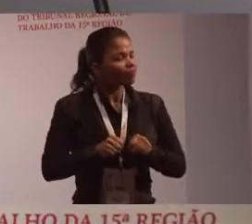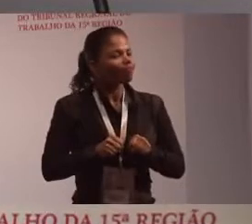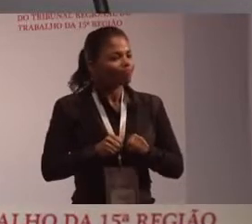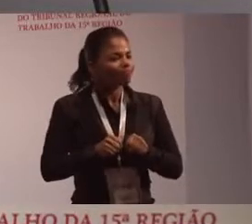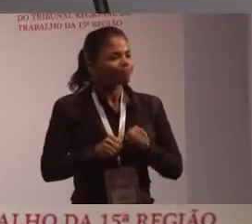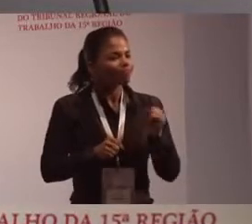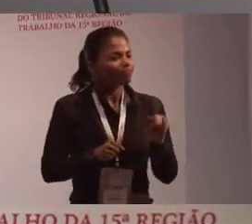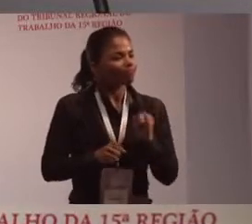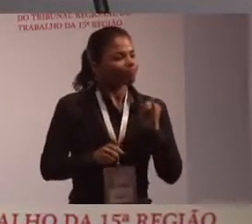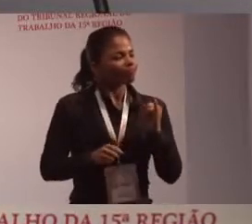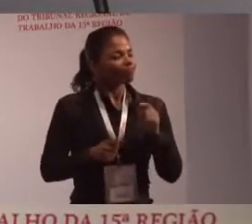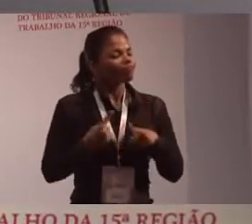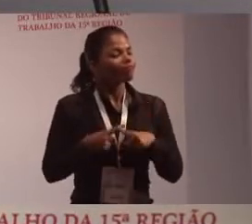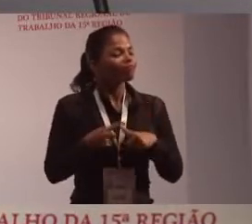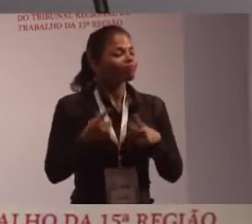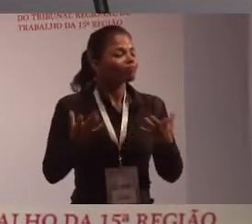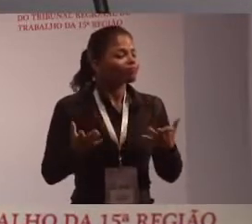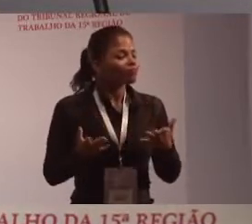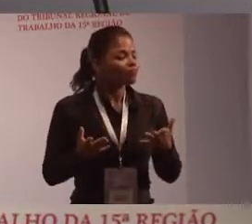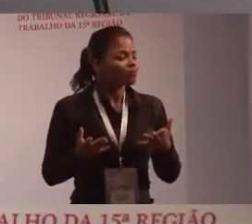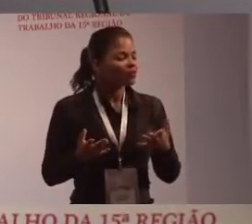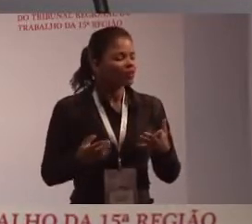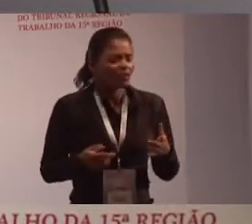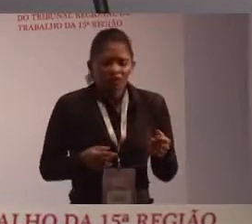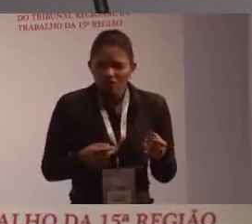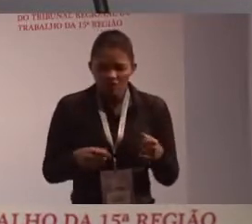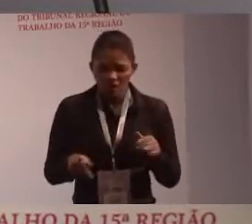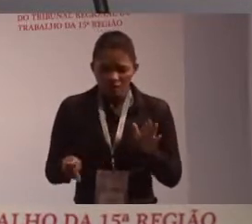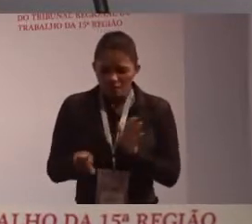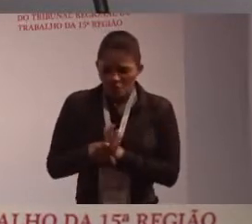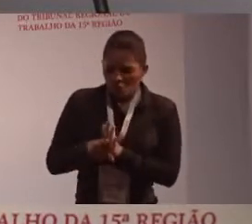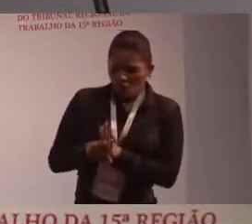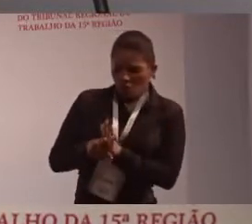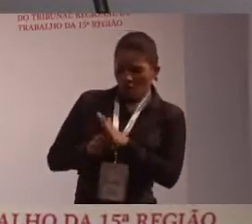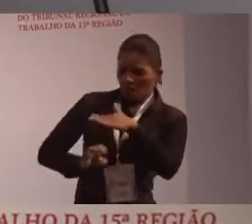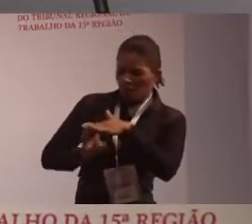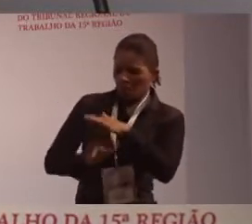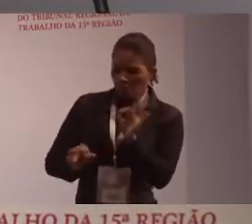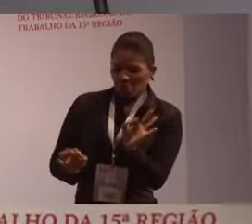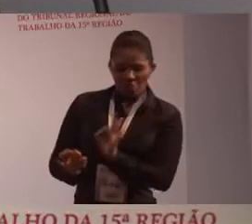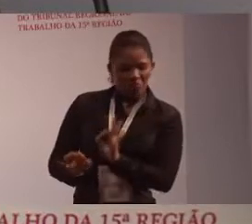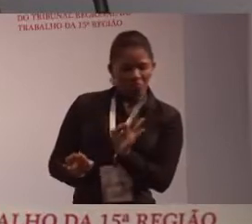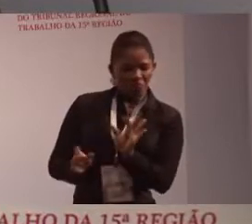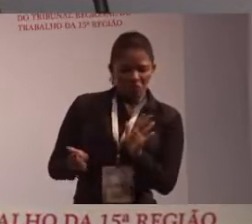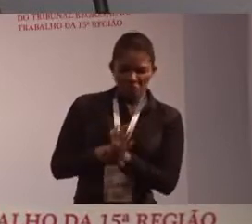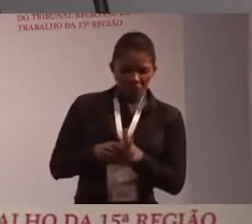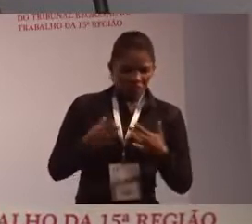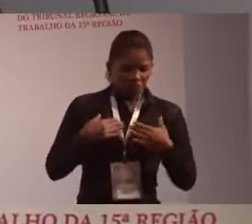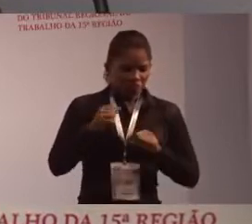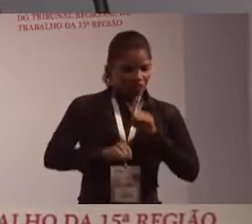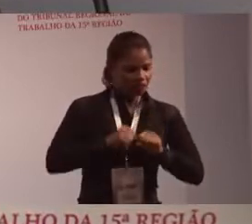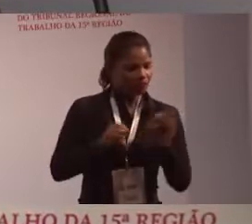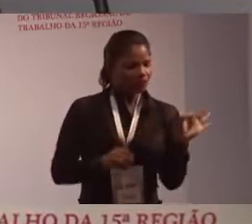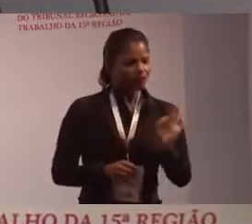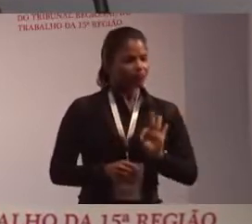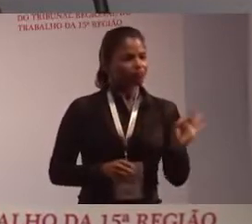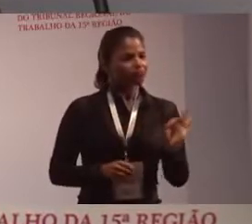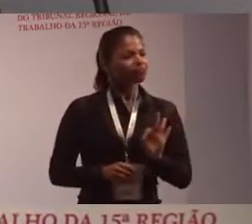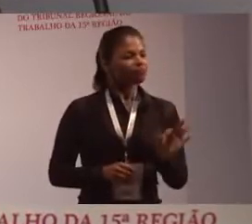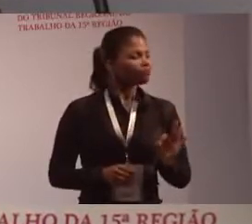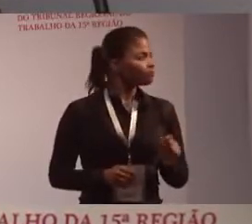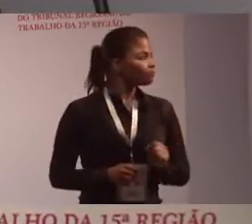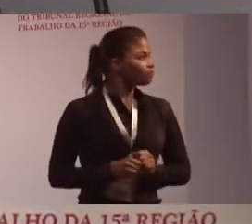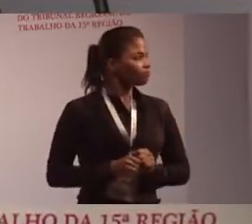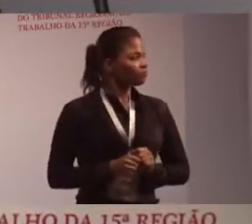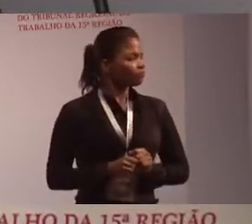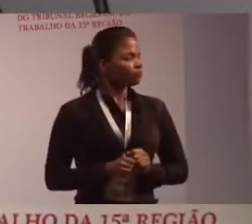para a gente. Por quê? Ele não é dono de nada, esse trabalhador. Ele não é dono nem da bicicleta, porque ele aluga uma das Yellows da vida por